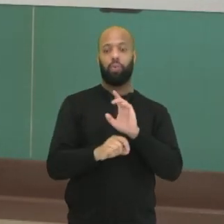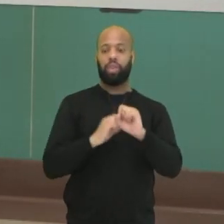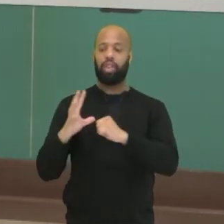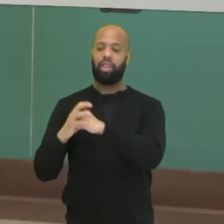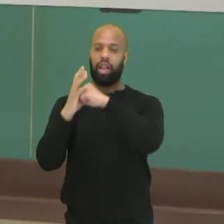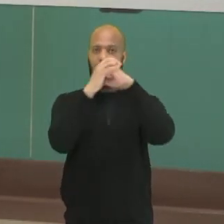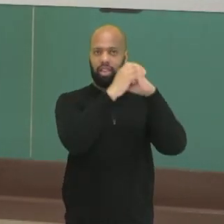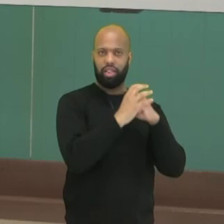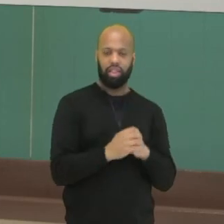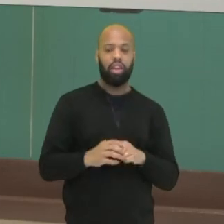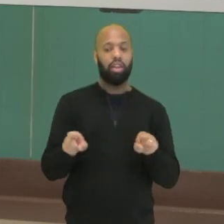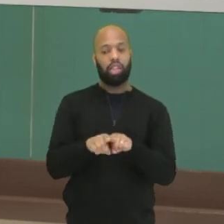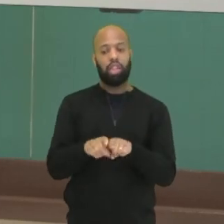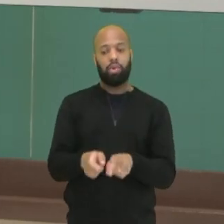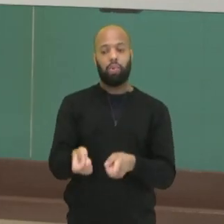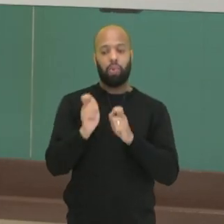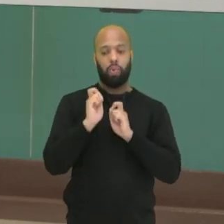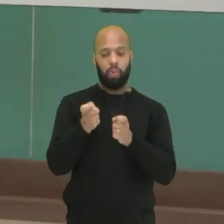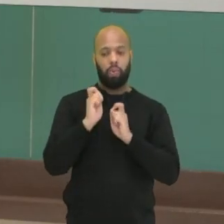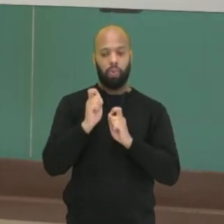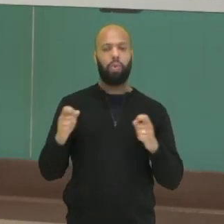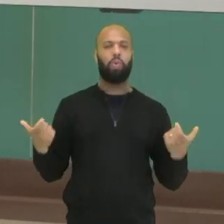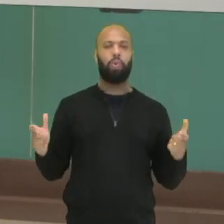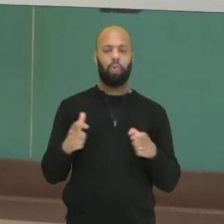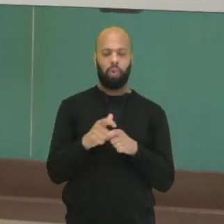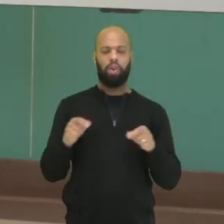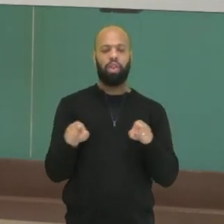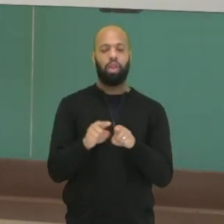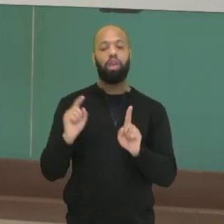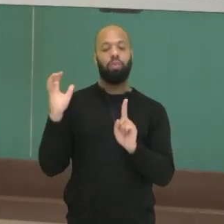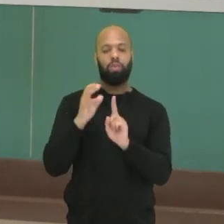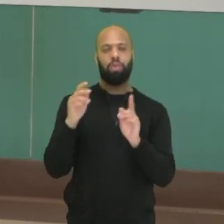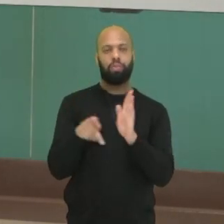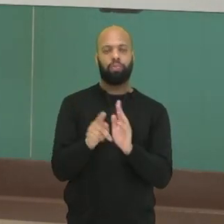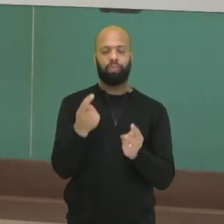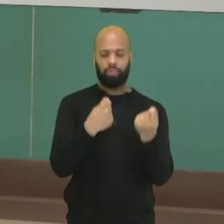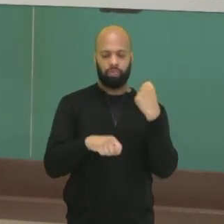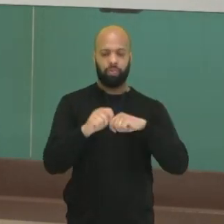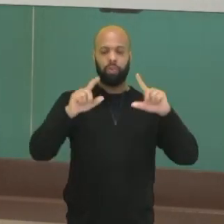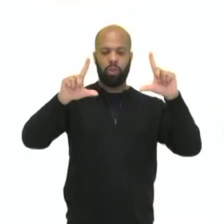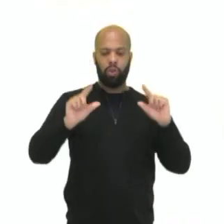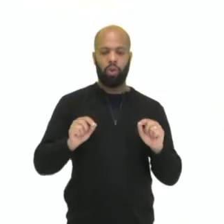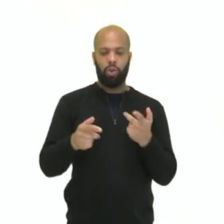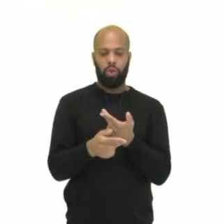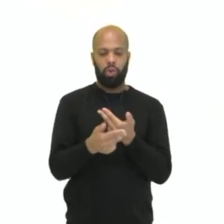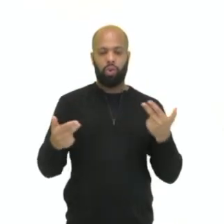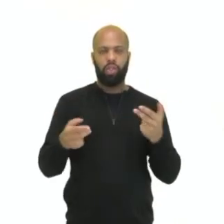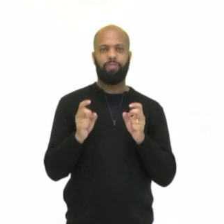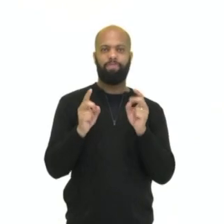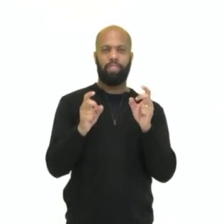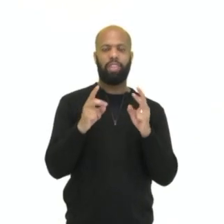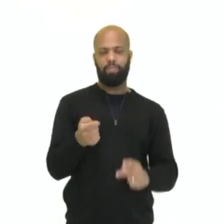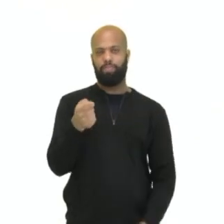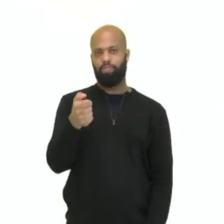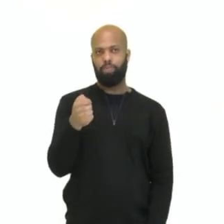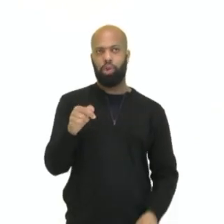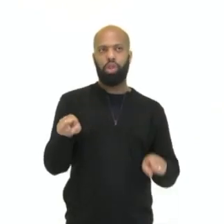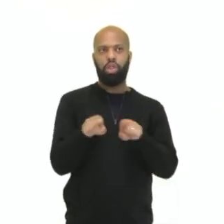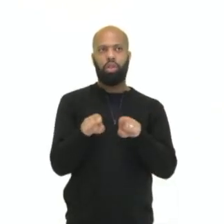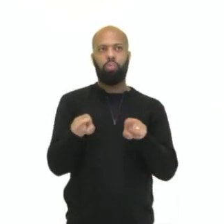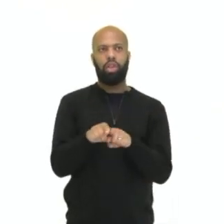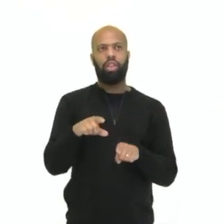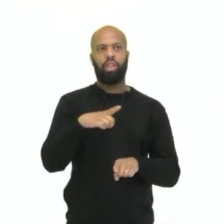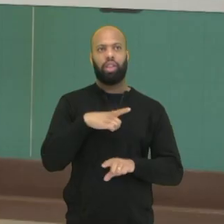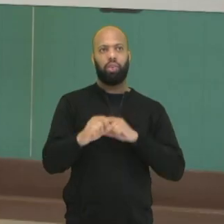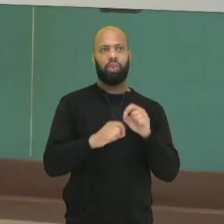quanto também na economia, né? Enquanto ali você ter menos recurso disponível para venda, né? Na questão do ecoturismo,